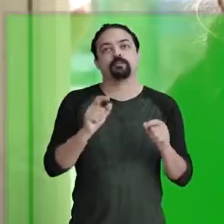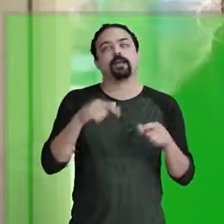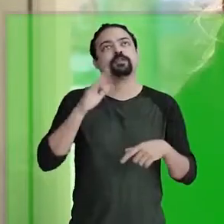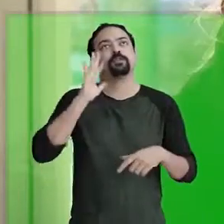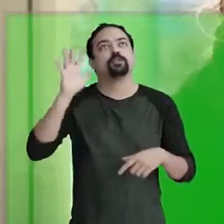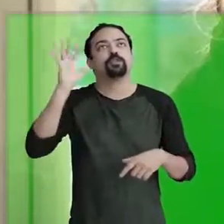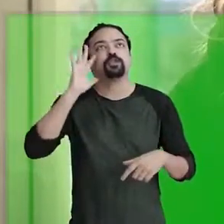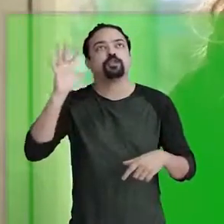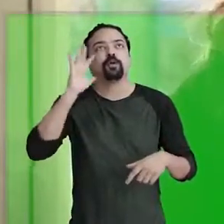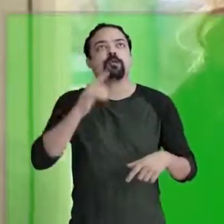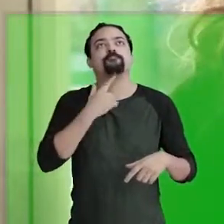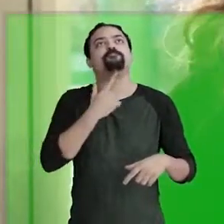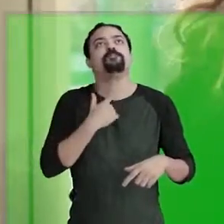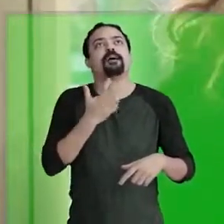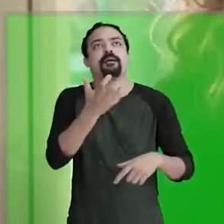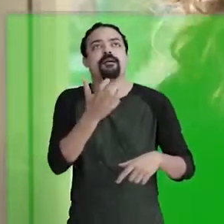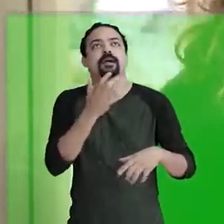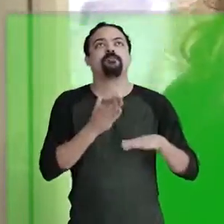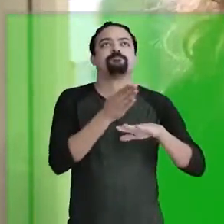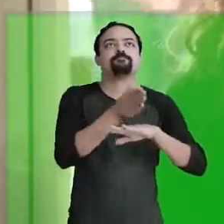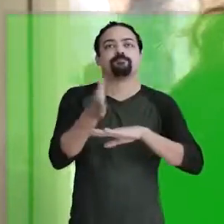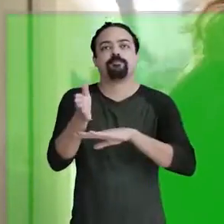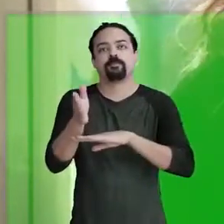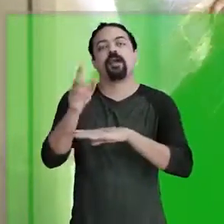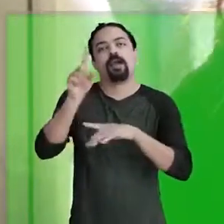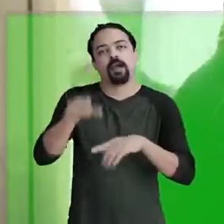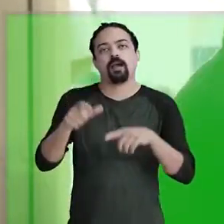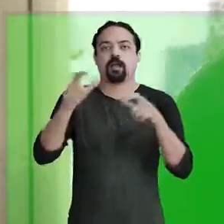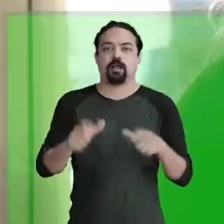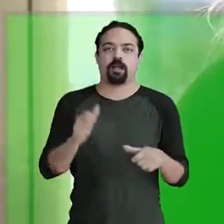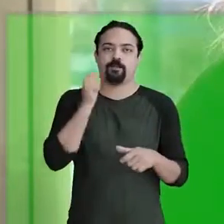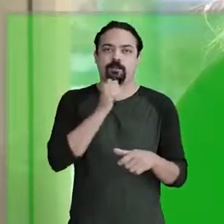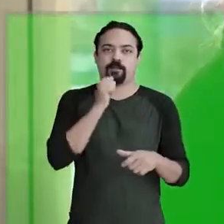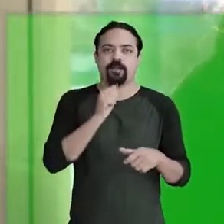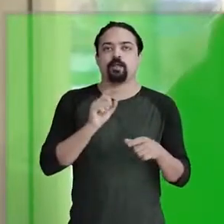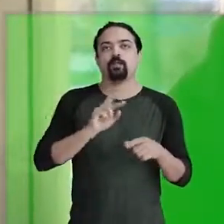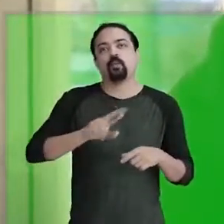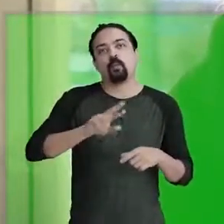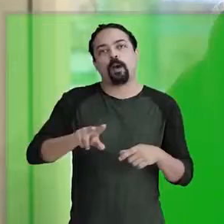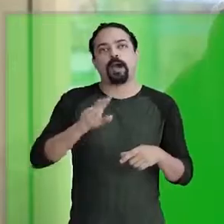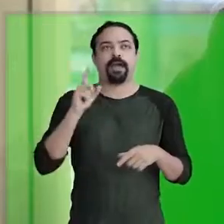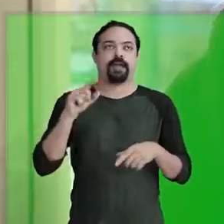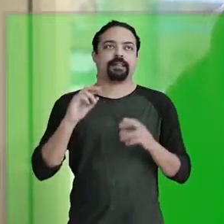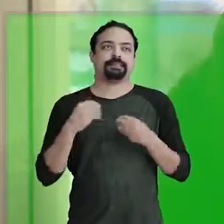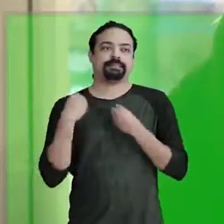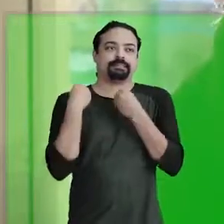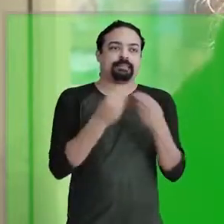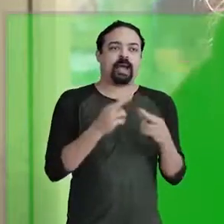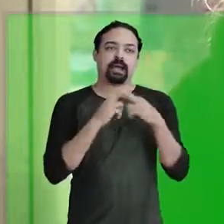o lugar onde estão seus sonhos e não o lugar de tantas